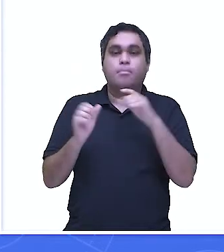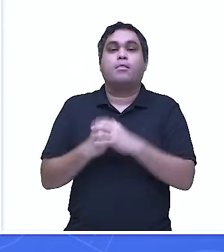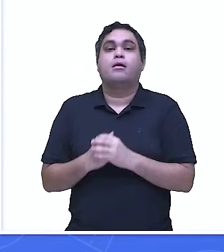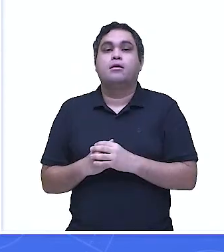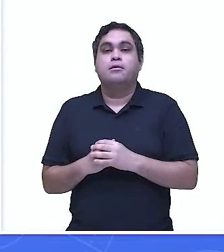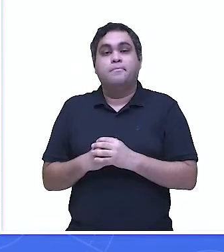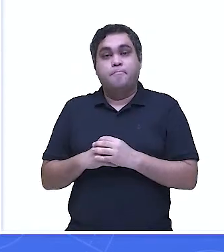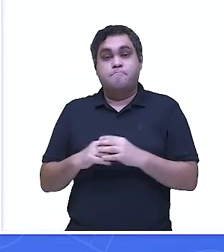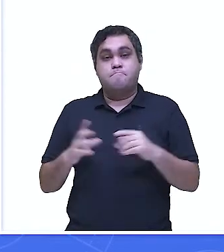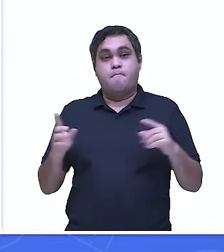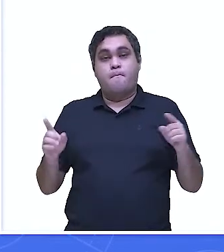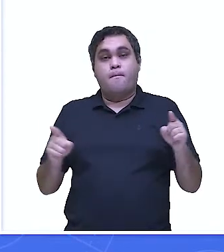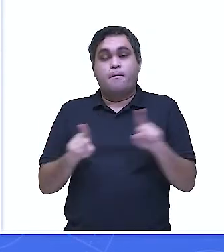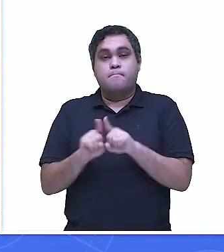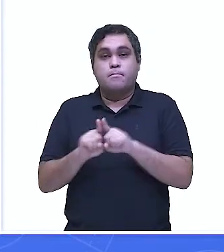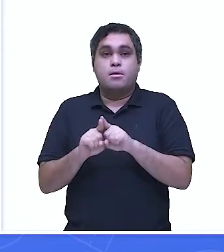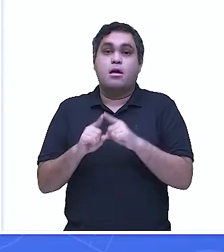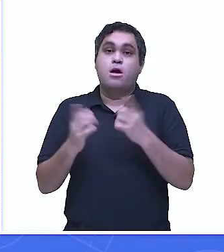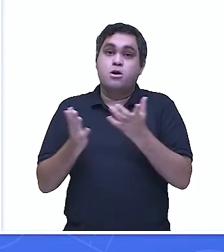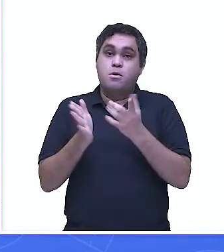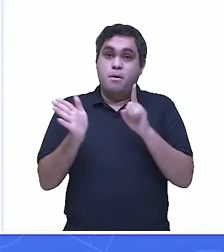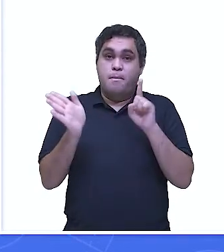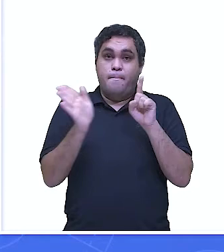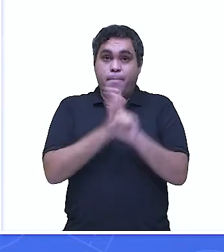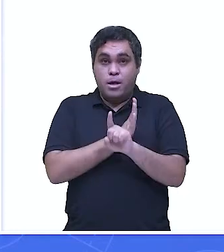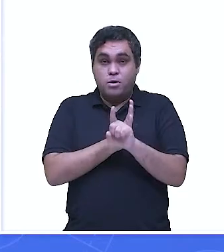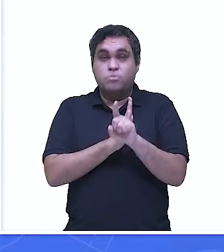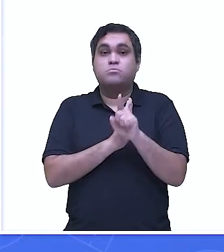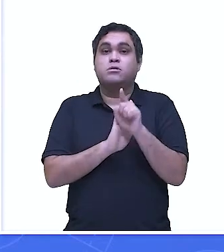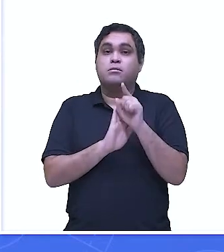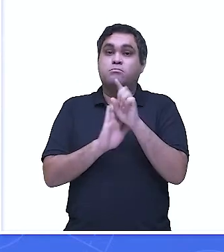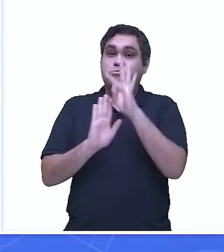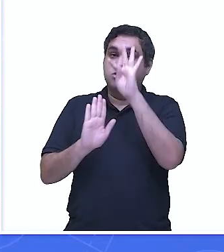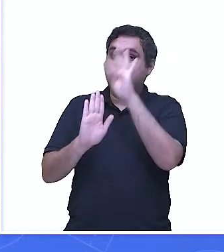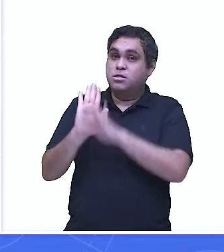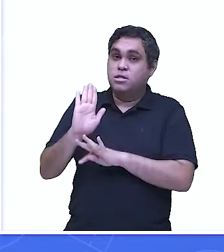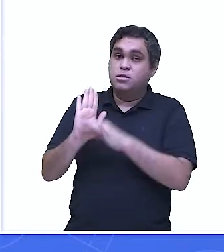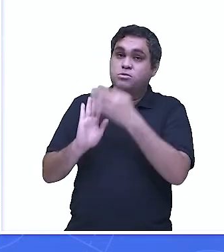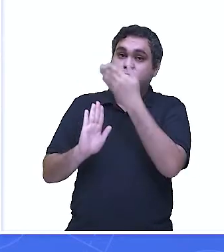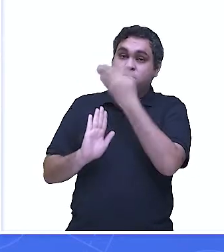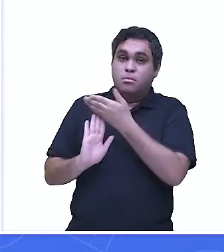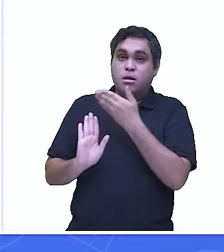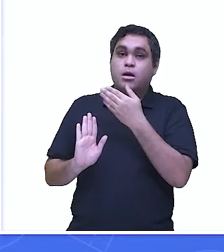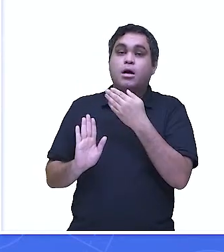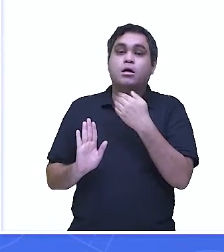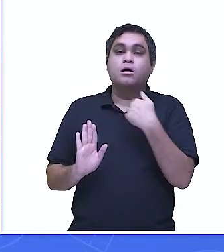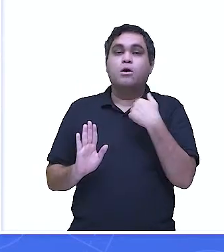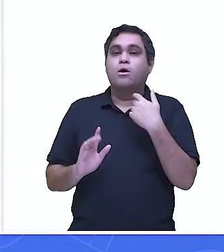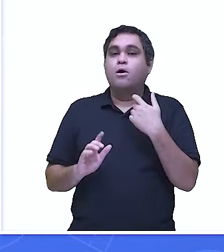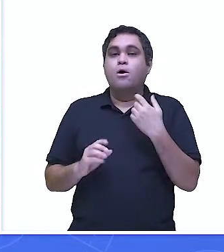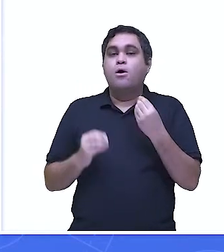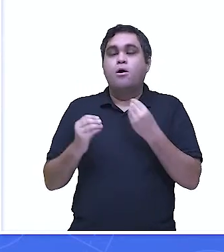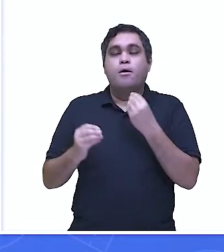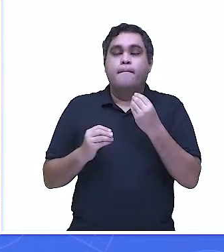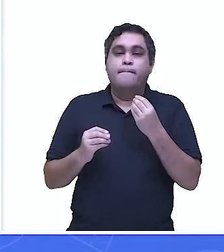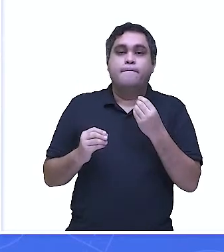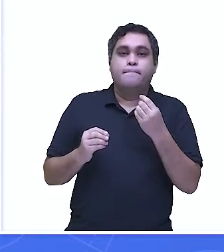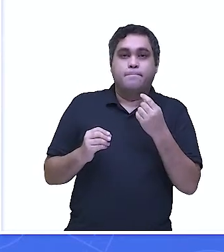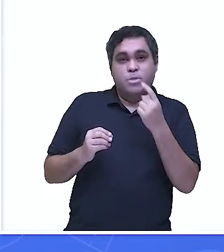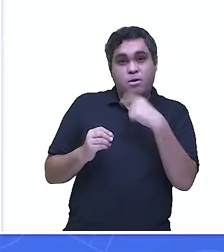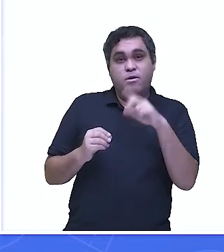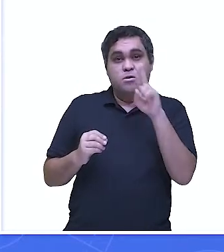trouxe uma questão aqui para vocês sobre o texto, onde utilizaremos tanto nosso conhecimento de